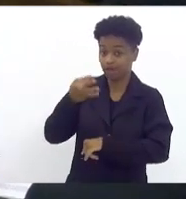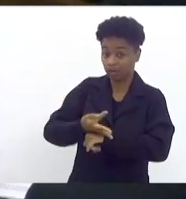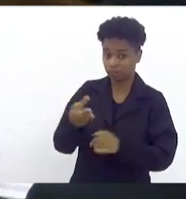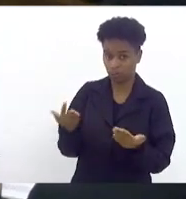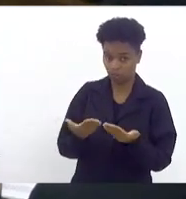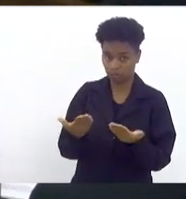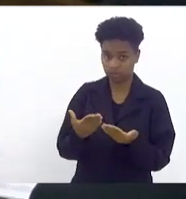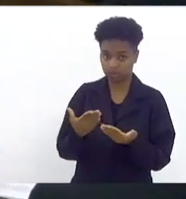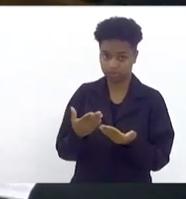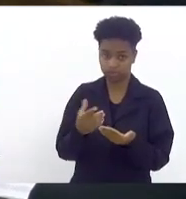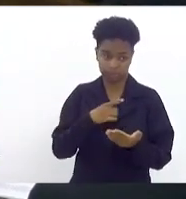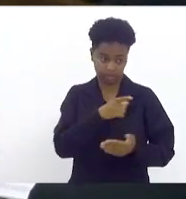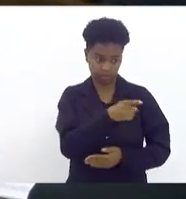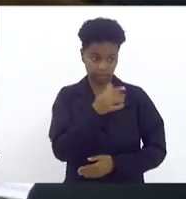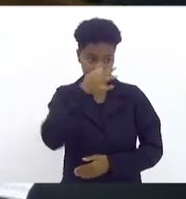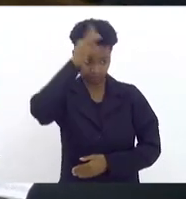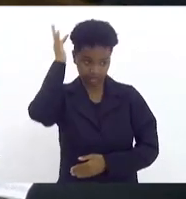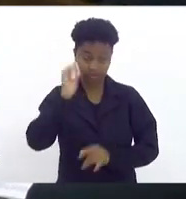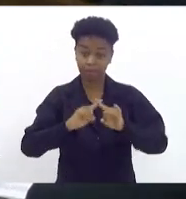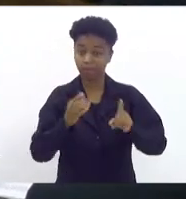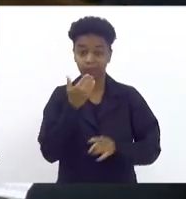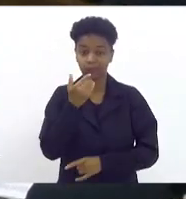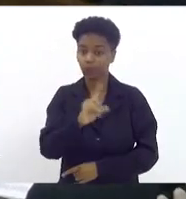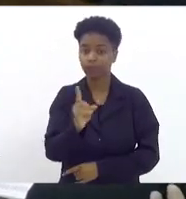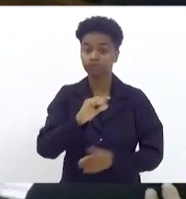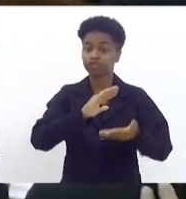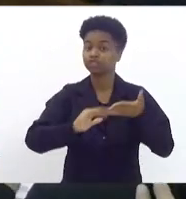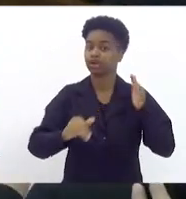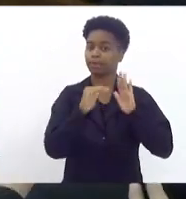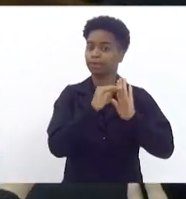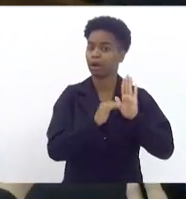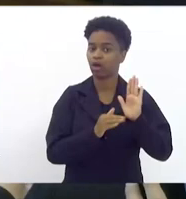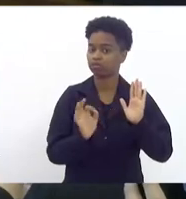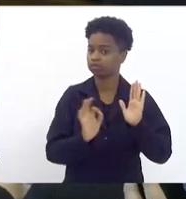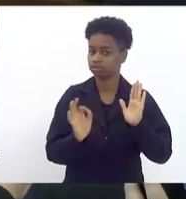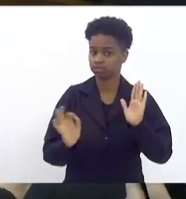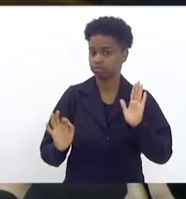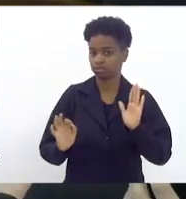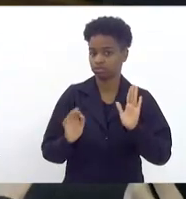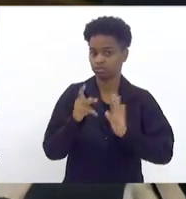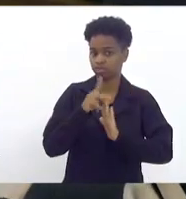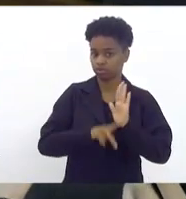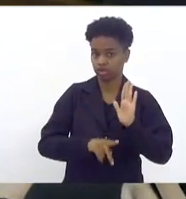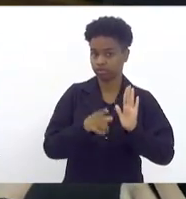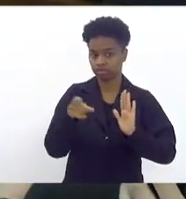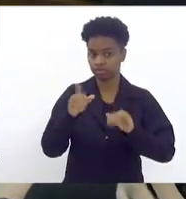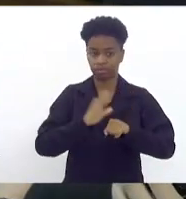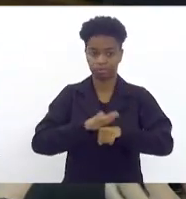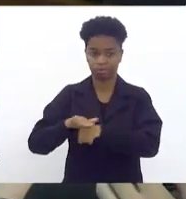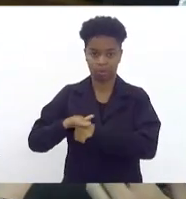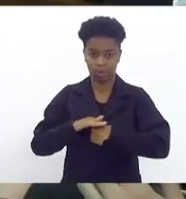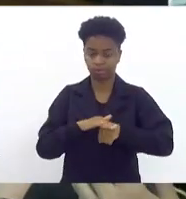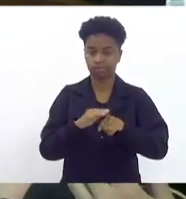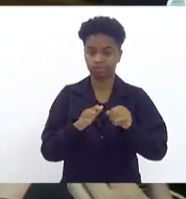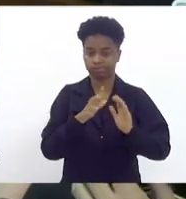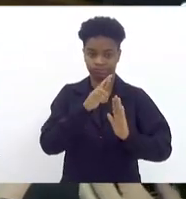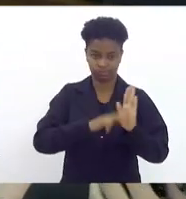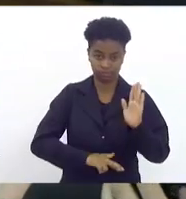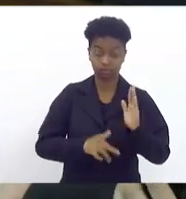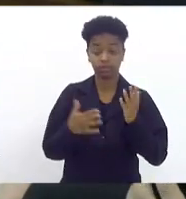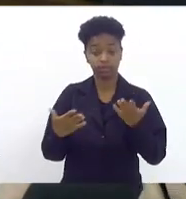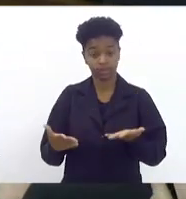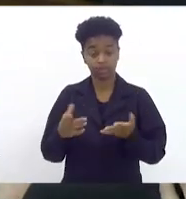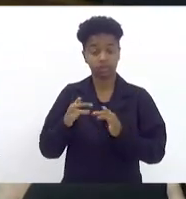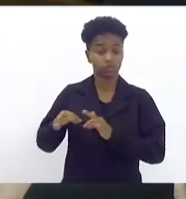exceção do deputado Fred, não pediram que tirássemos de pauta os projetos de relatoria deles. Então, como todos os